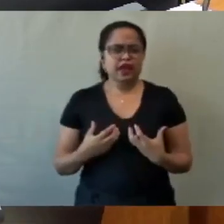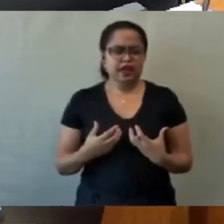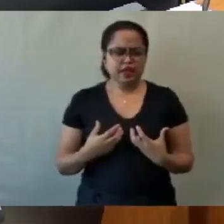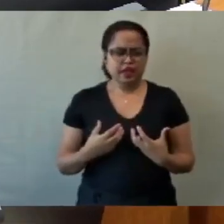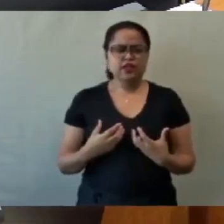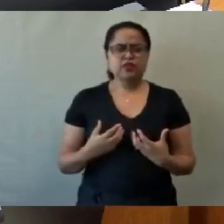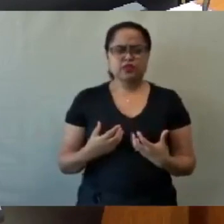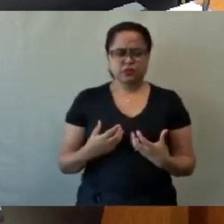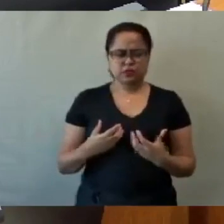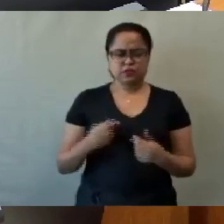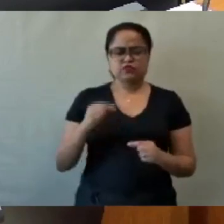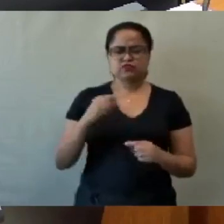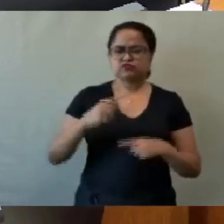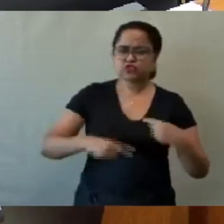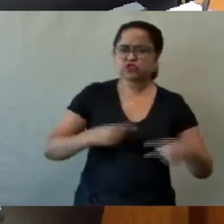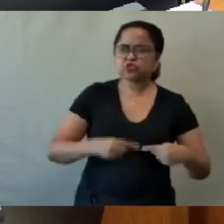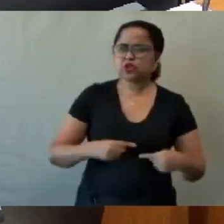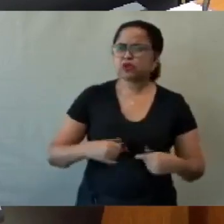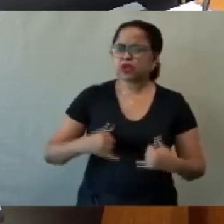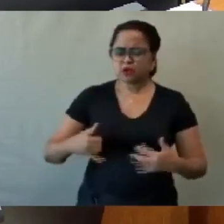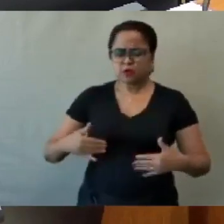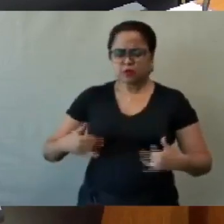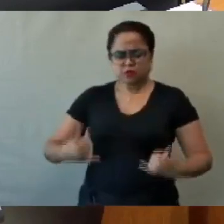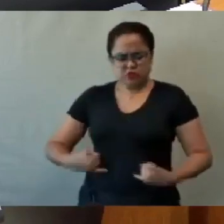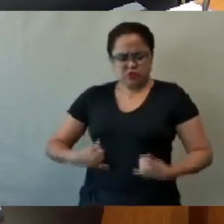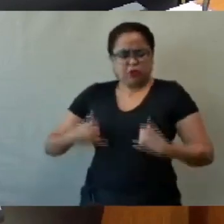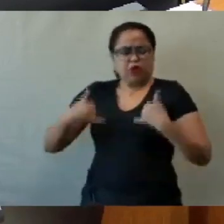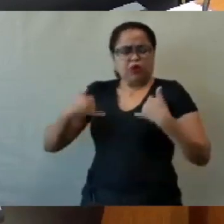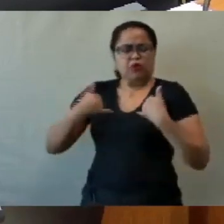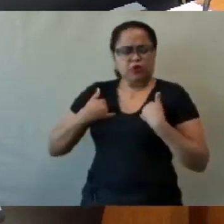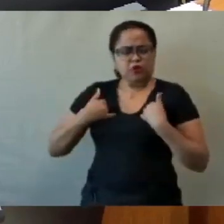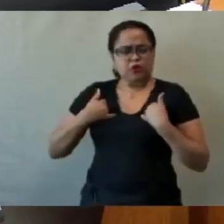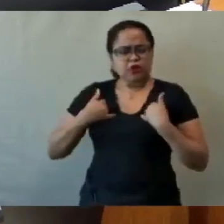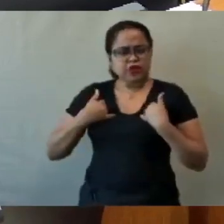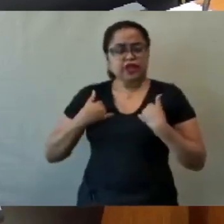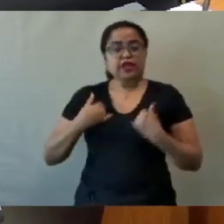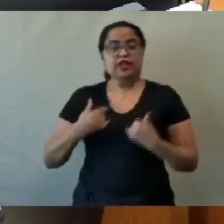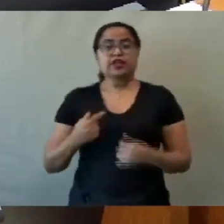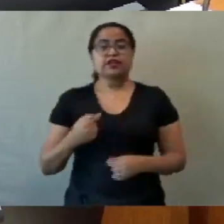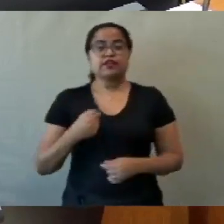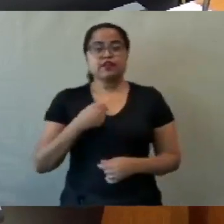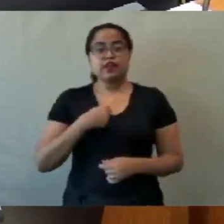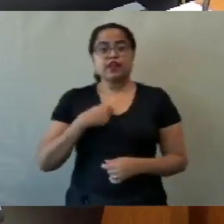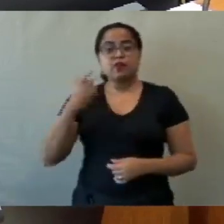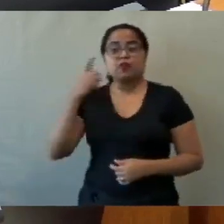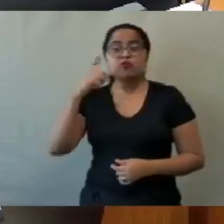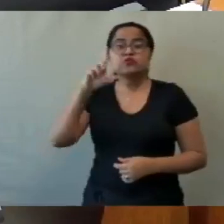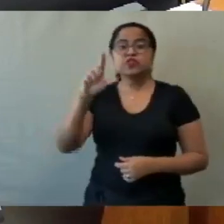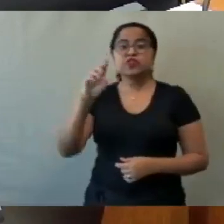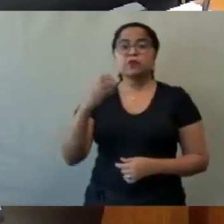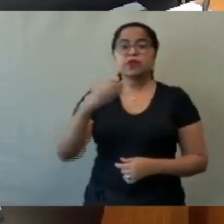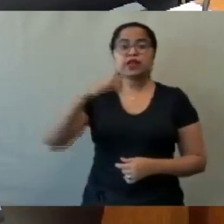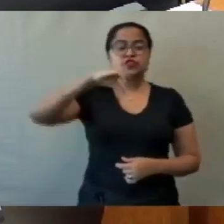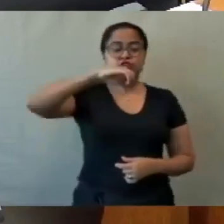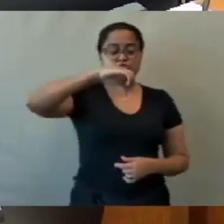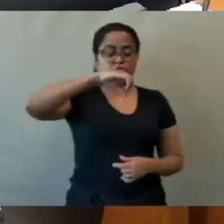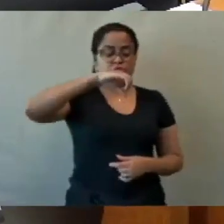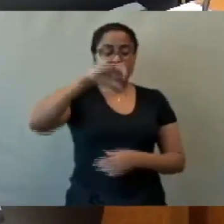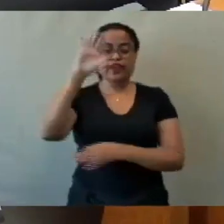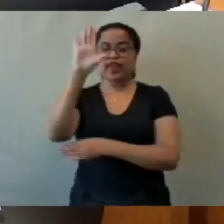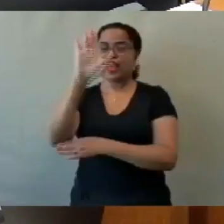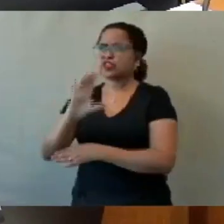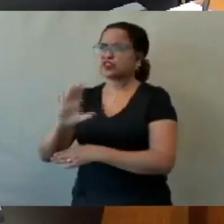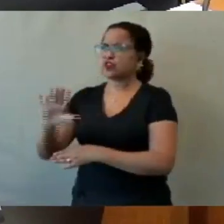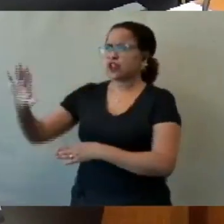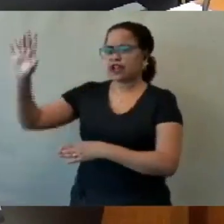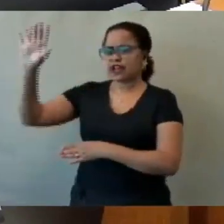muito orgulho, que eu consegui, para as 9 regionais de Belo Horizonte, 27